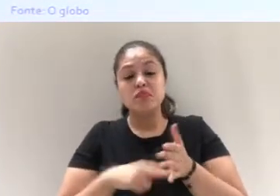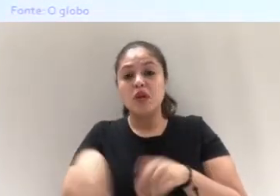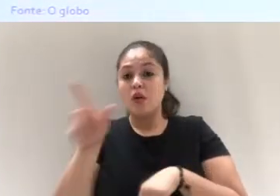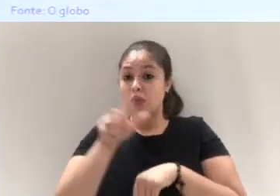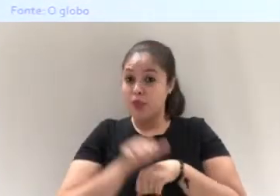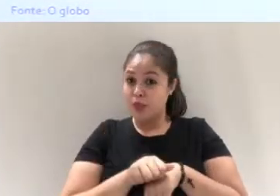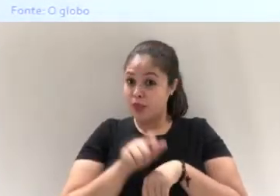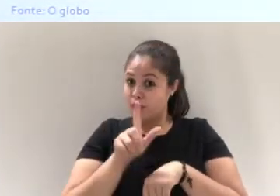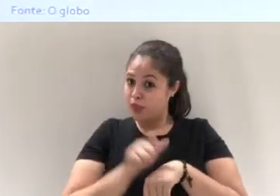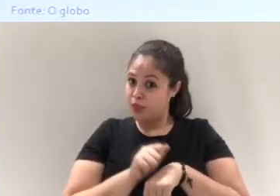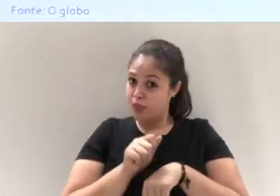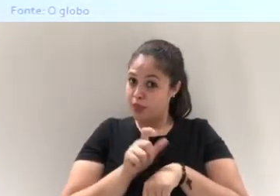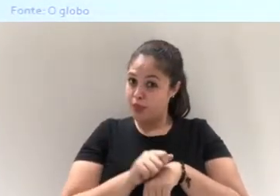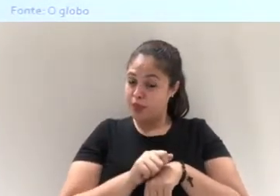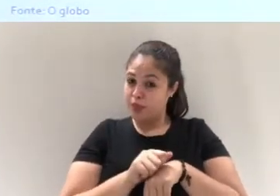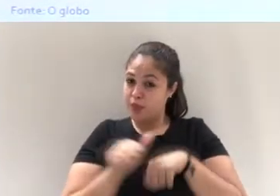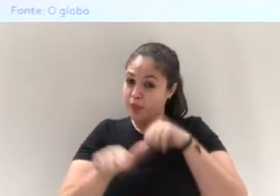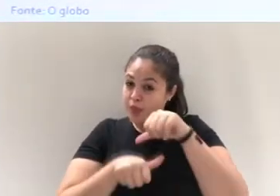da gravidade